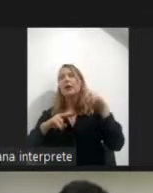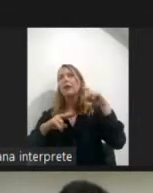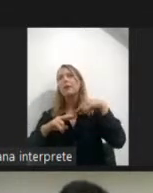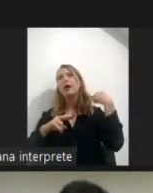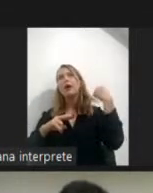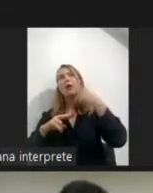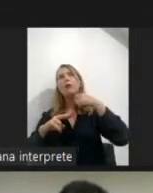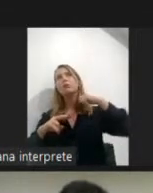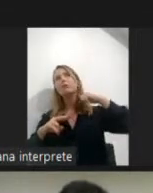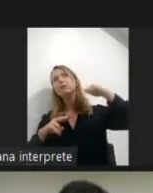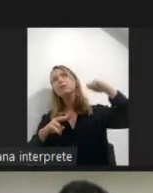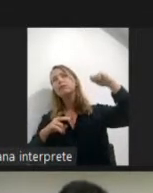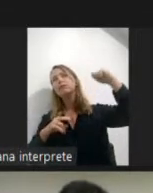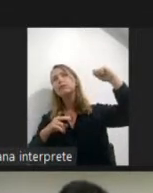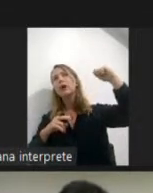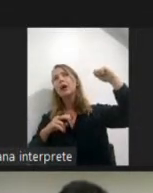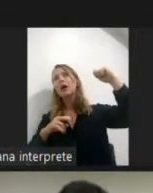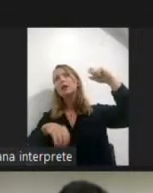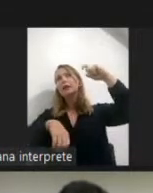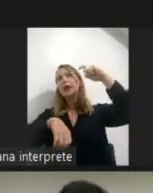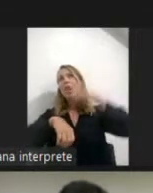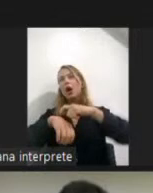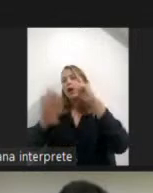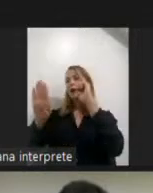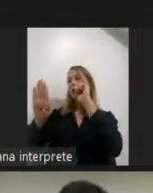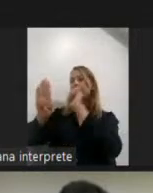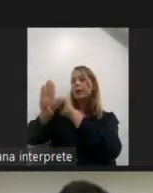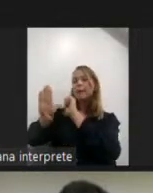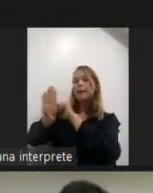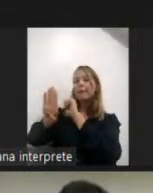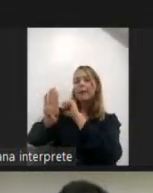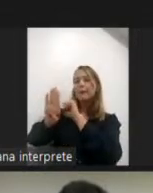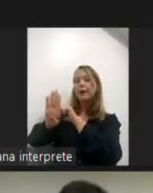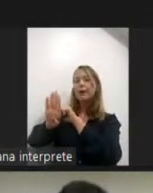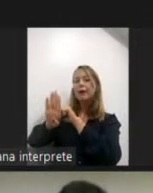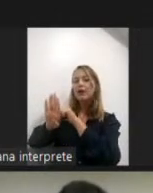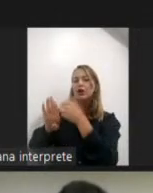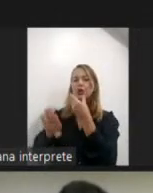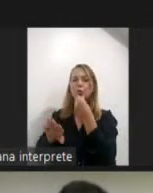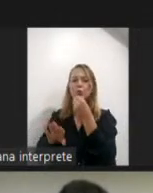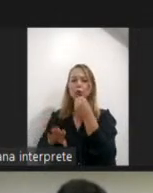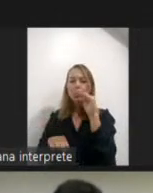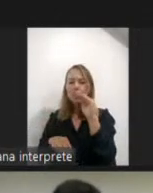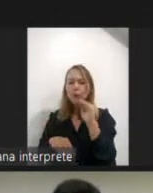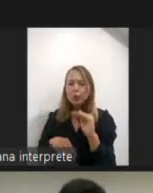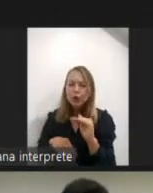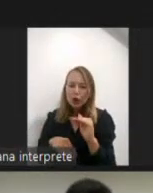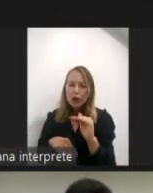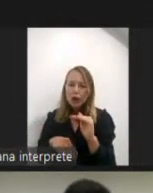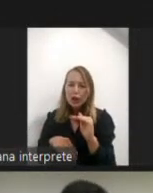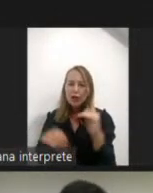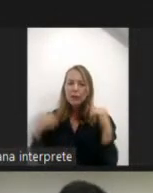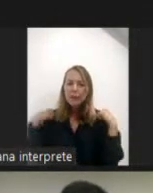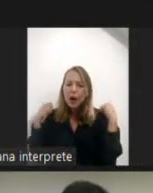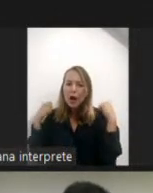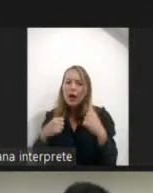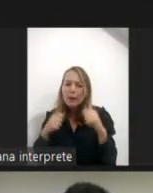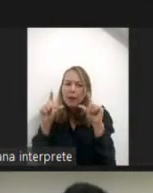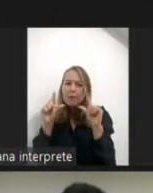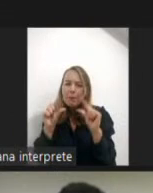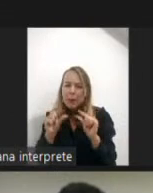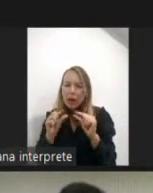porta. Aquele capelãozinho pequenininho, com a sua capinha pequenininha, mas com a sua